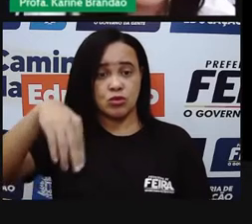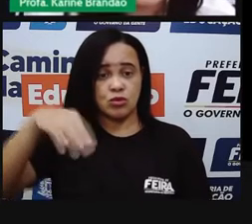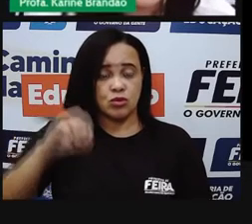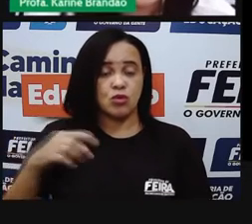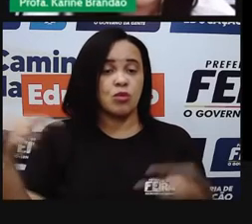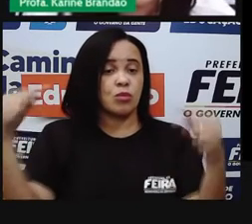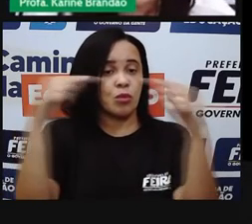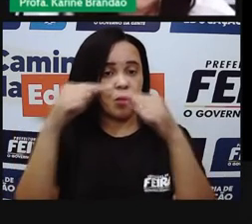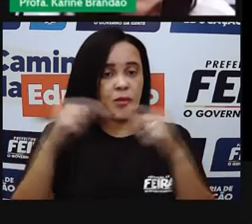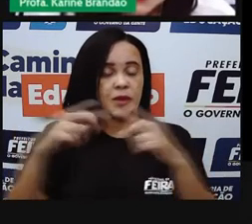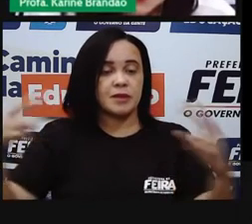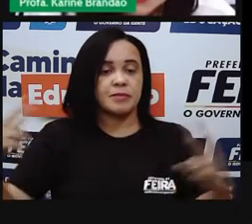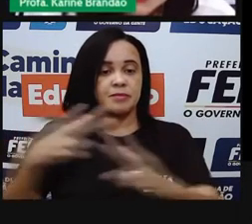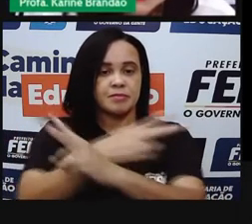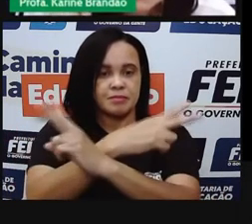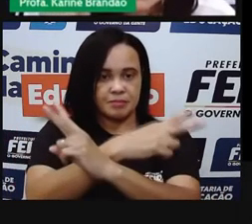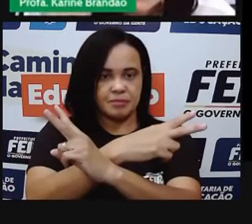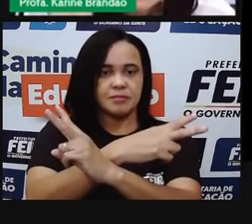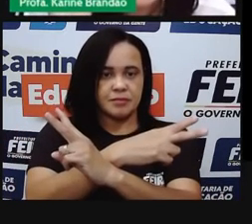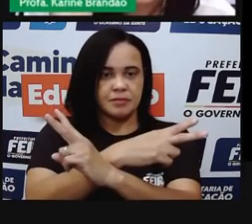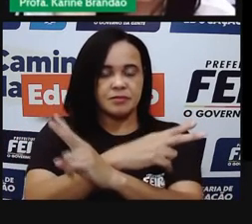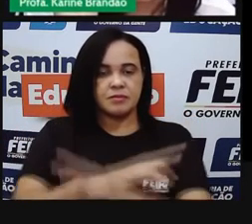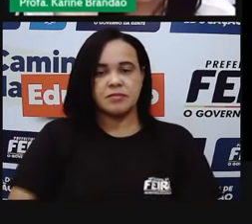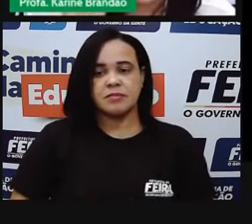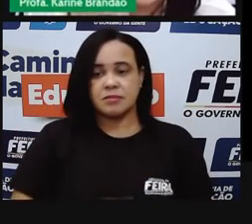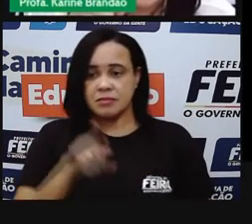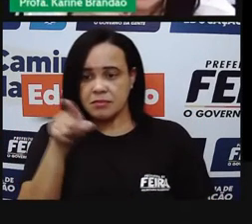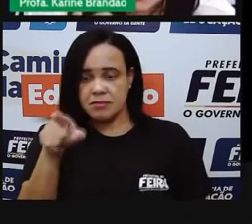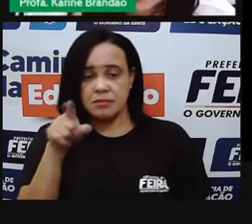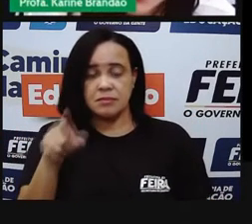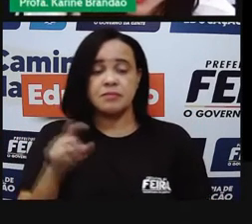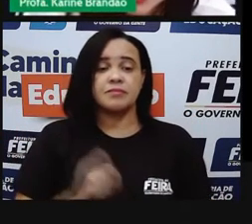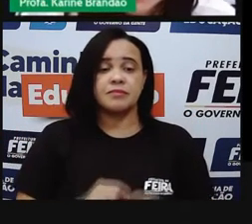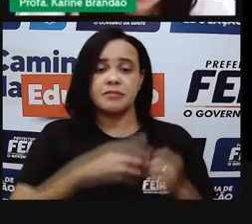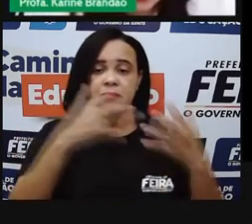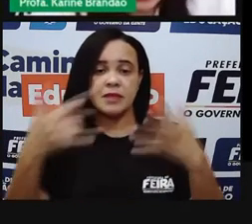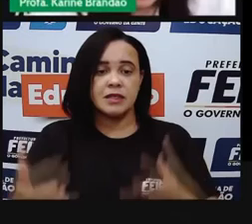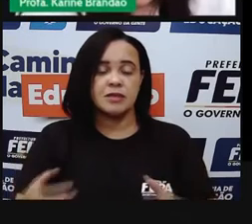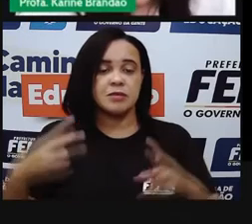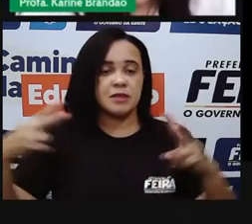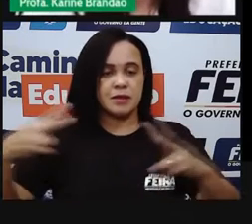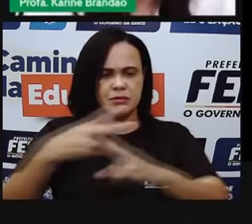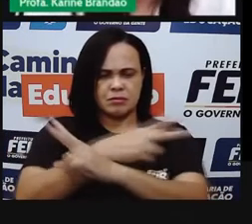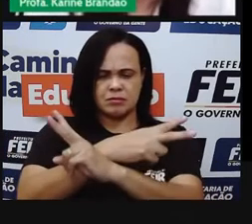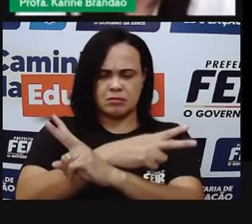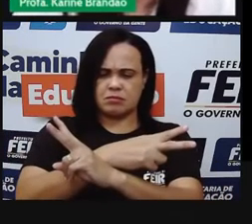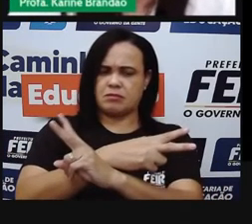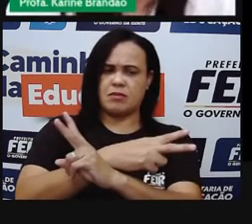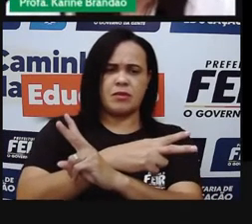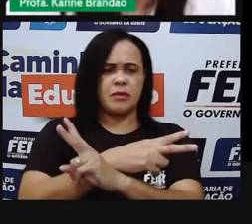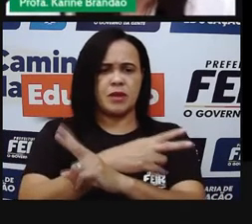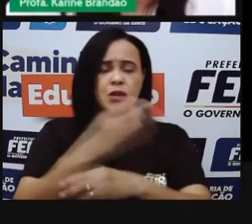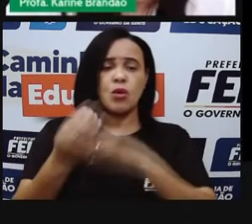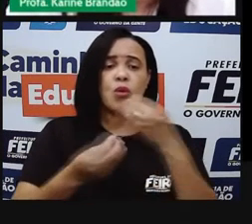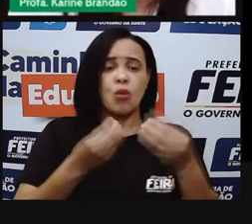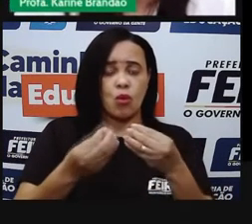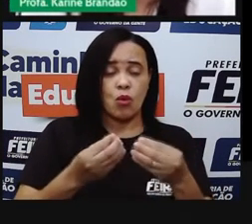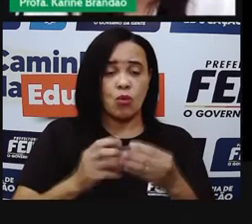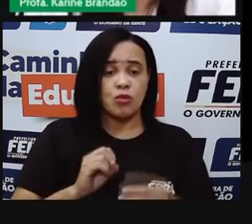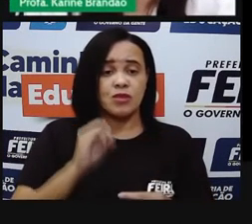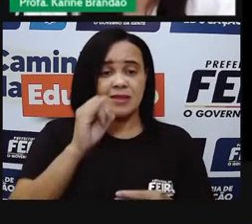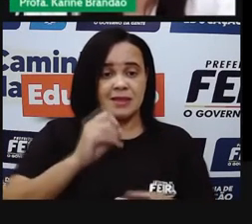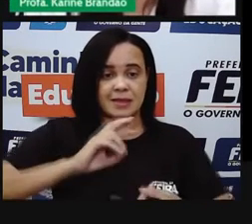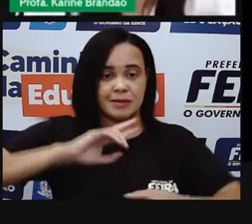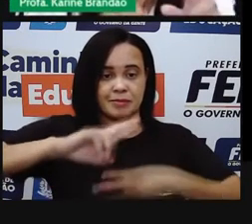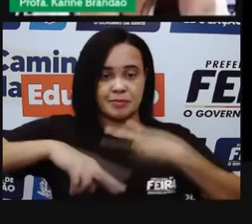Aí é um videozinho mostrando, né, do cromossomo, se a gente fosse descondensar, né,